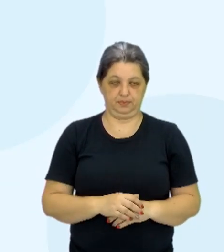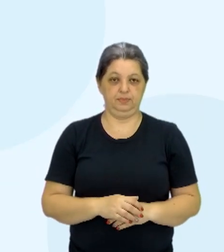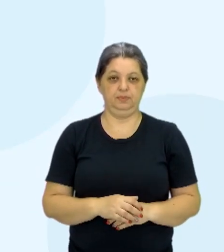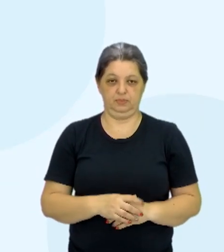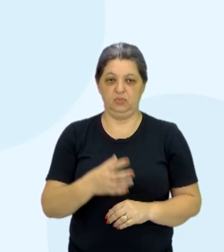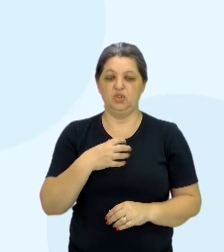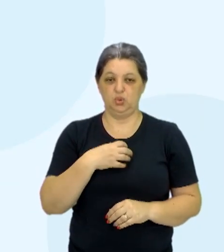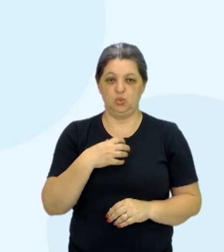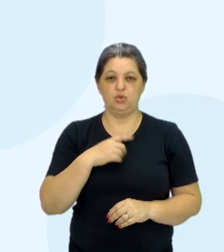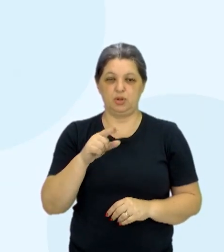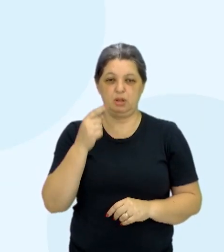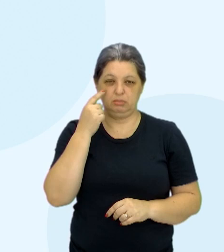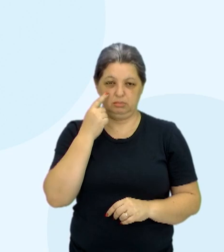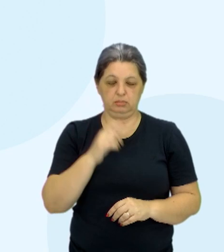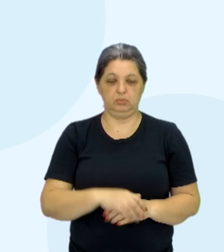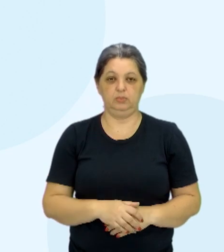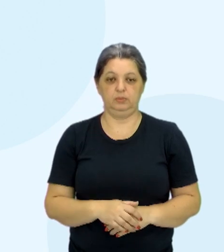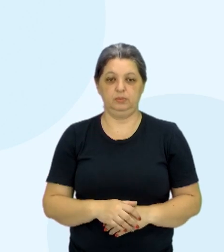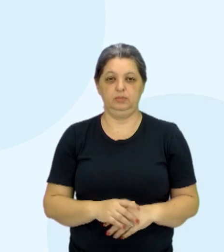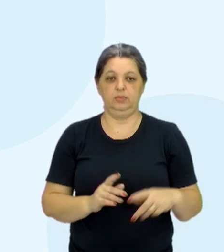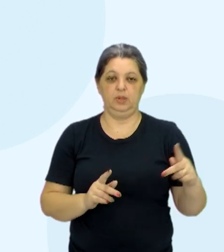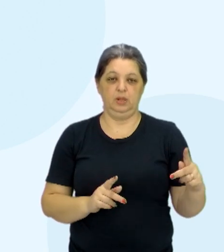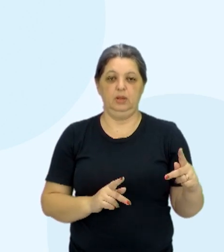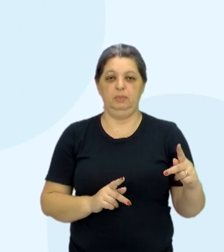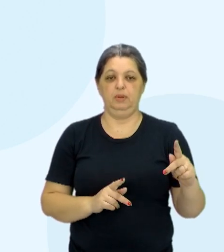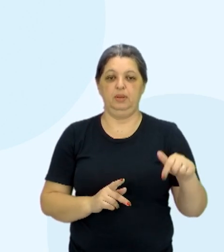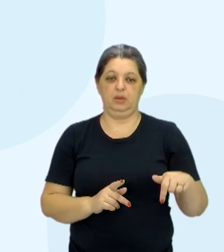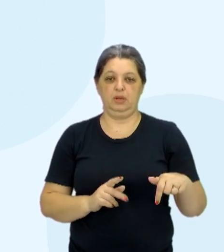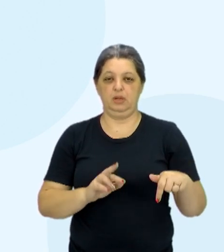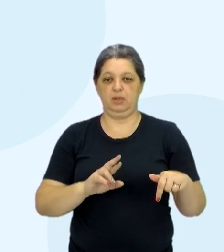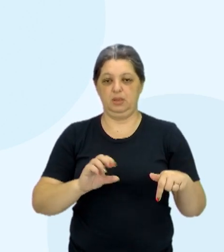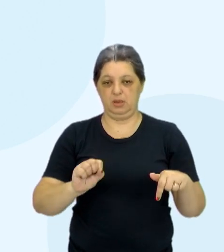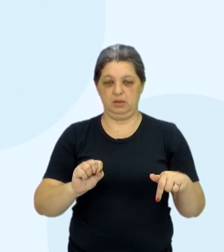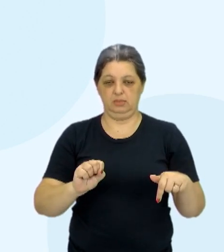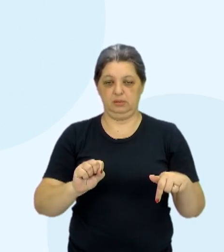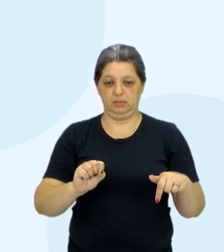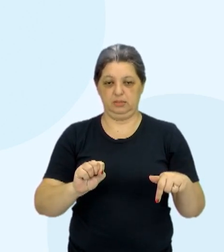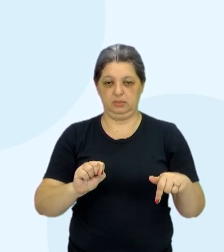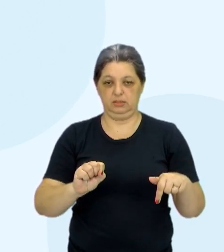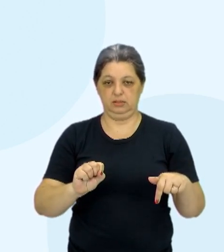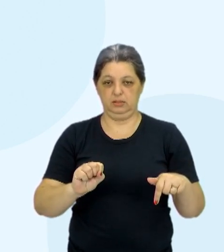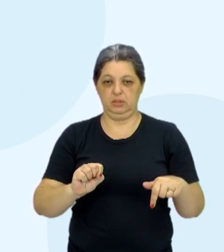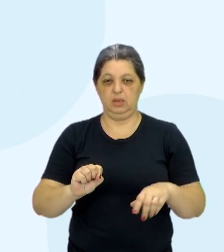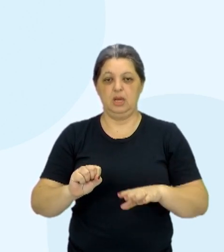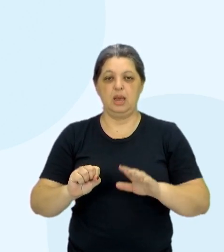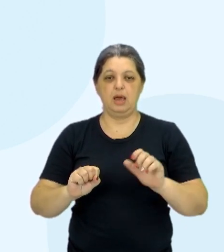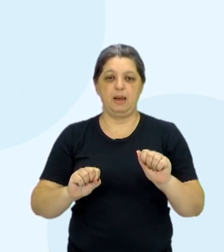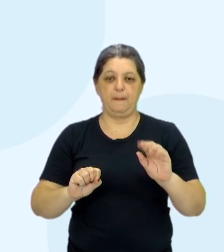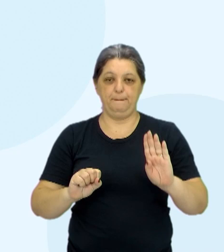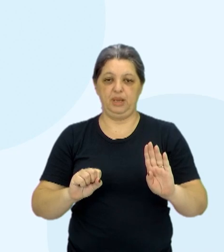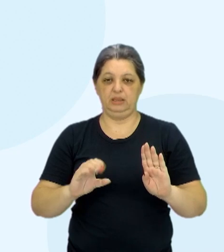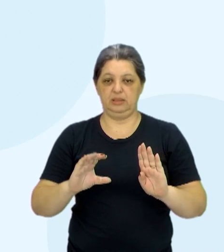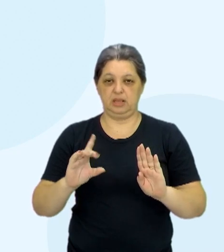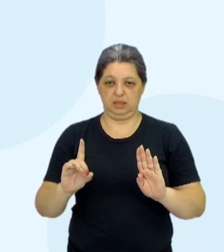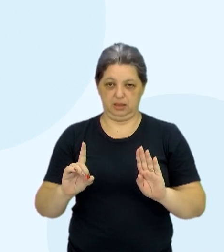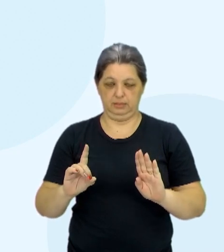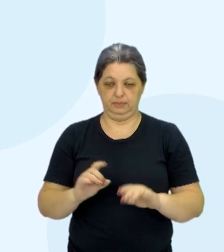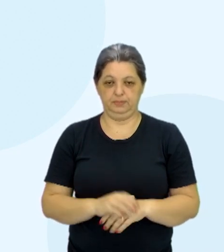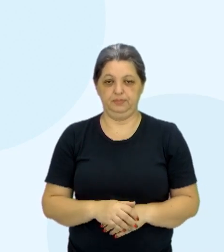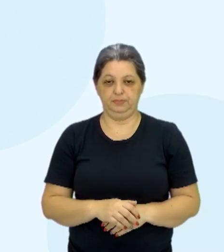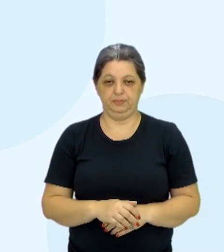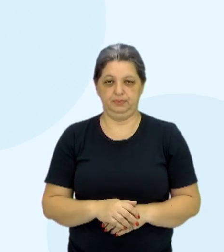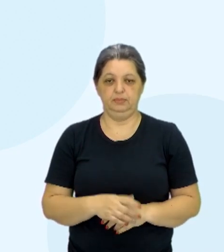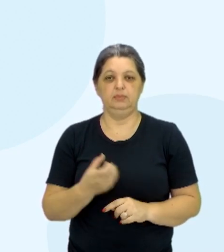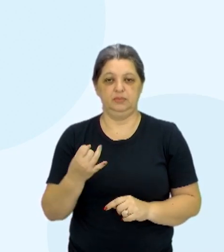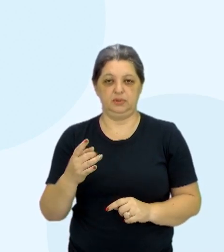jeito que está aqui. Ele quer que monte uma razão PQRS e uma razão ABCD. E verifique se eles